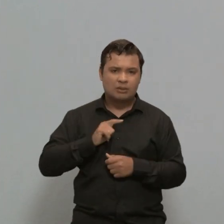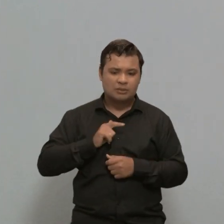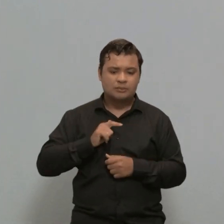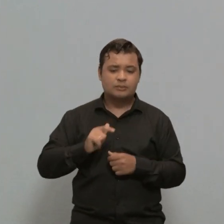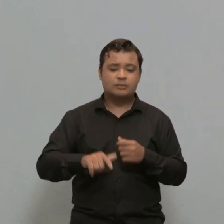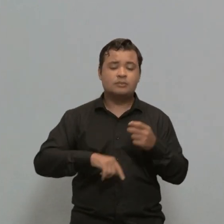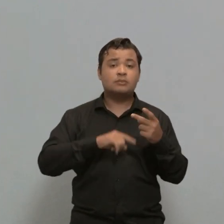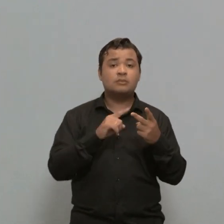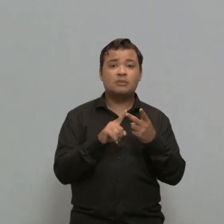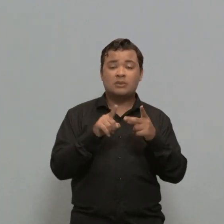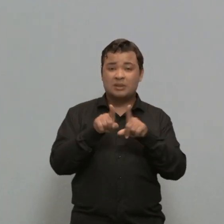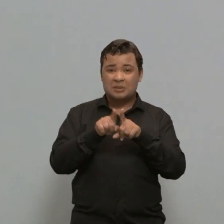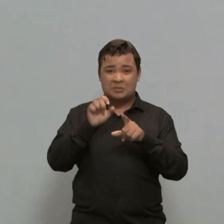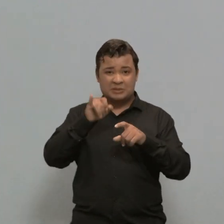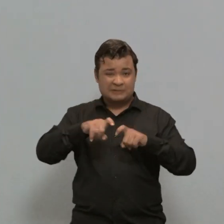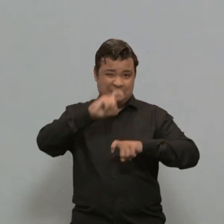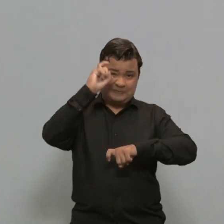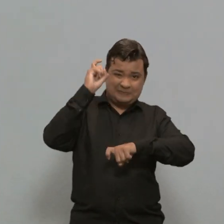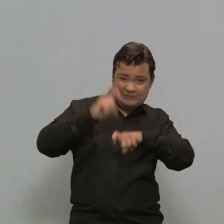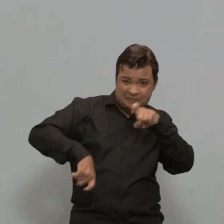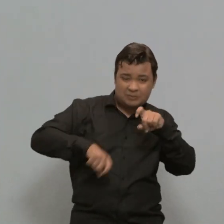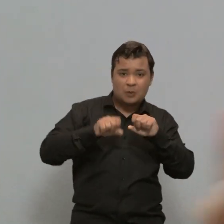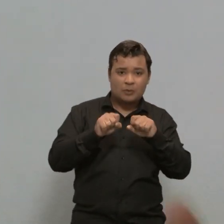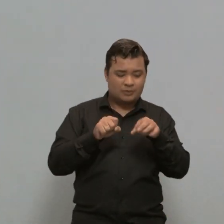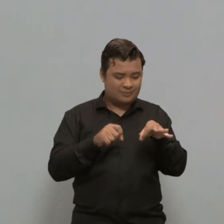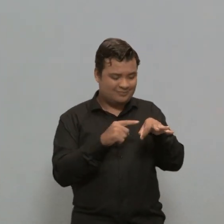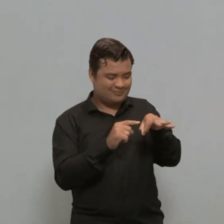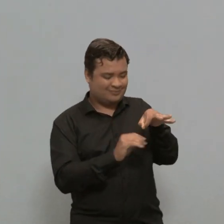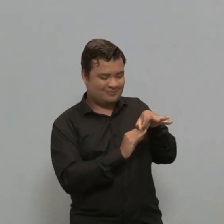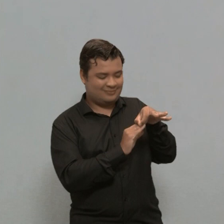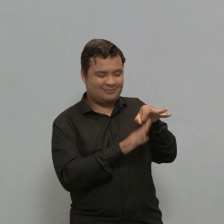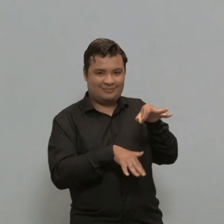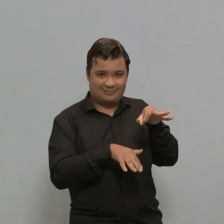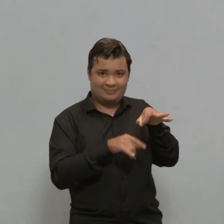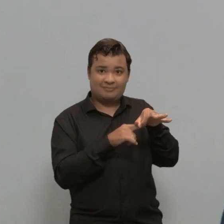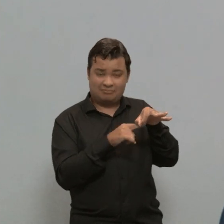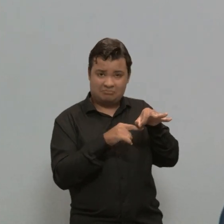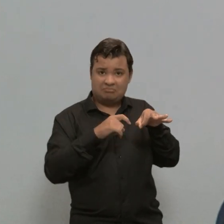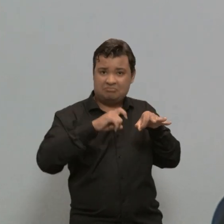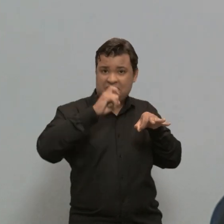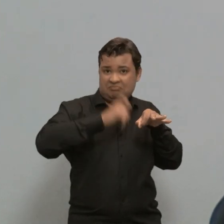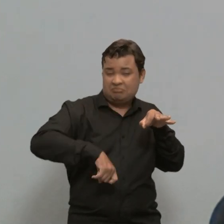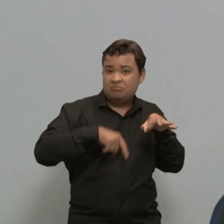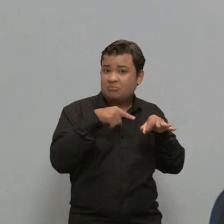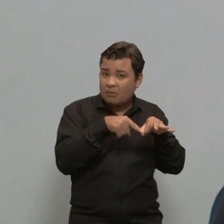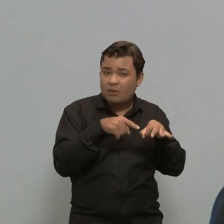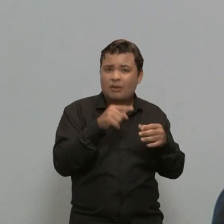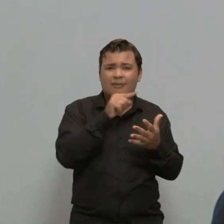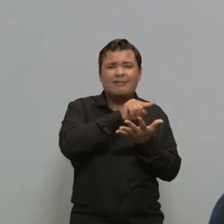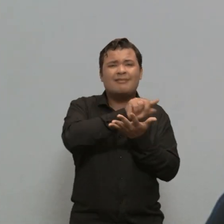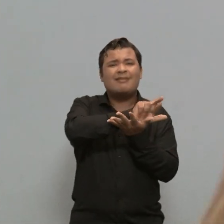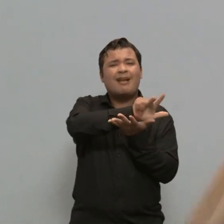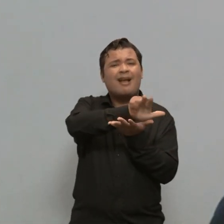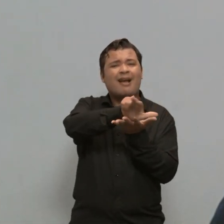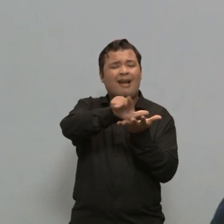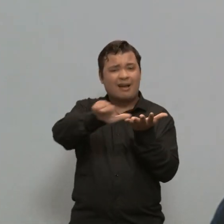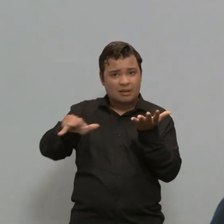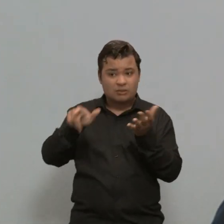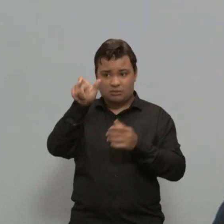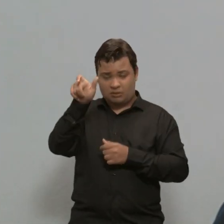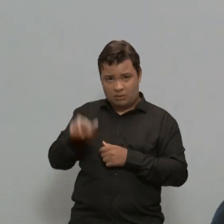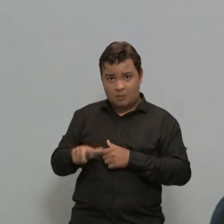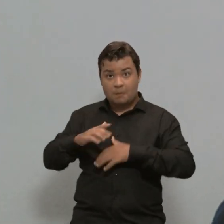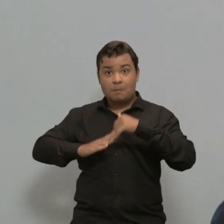de um estupro, né, ruptura de ímen, enfim, aí já é uma violência aguda, mas no caso, o profissional, ao examinar